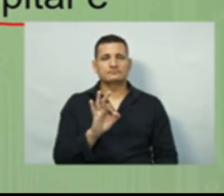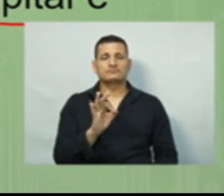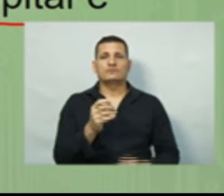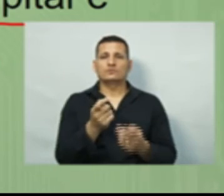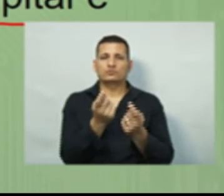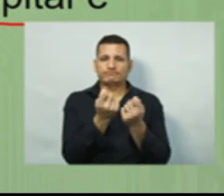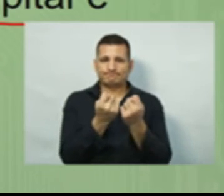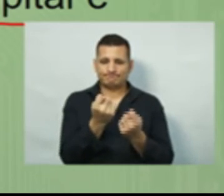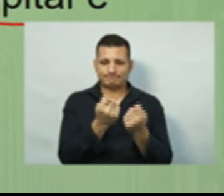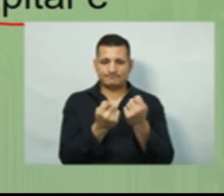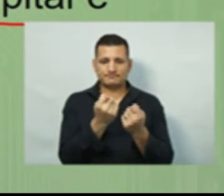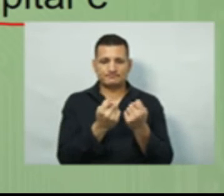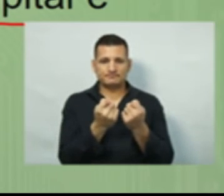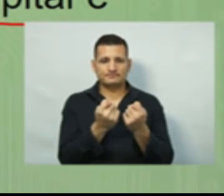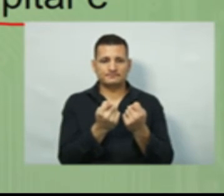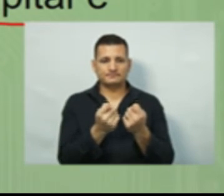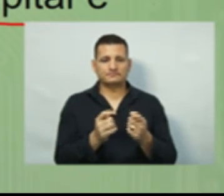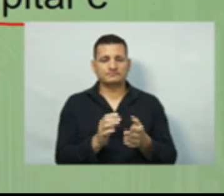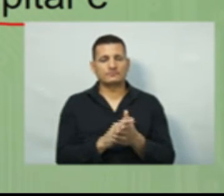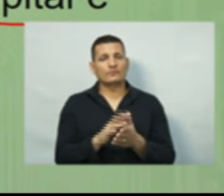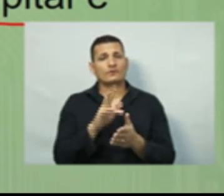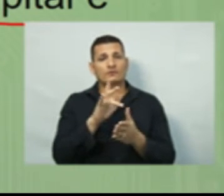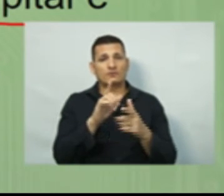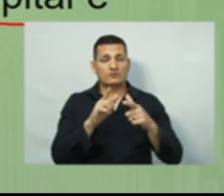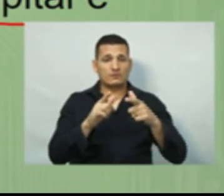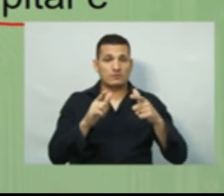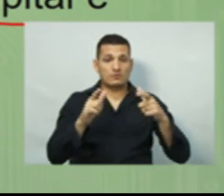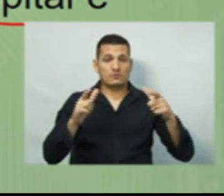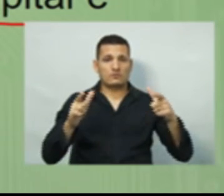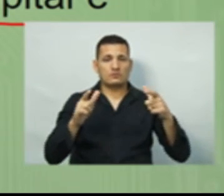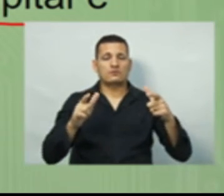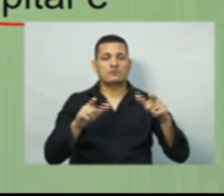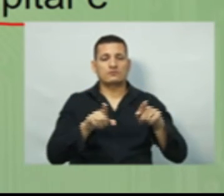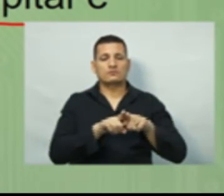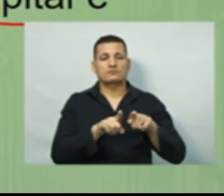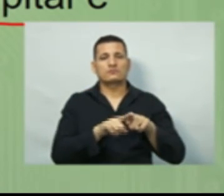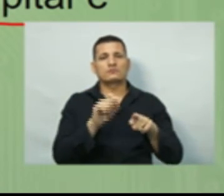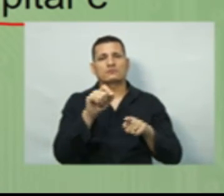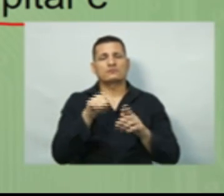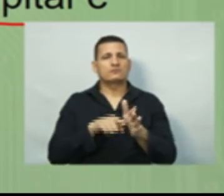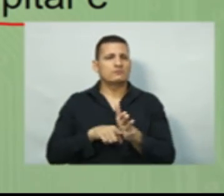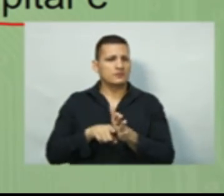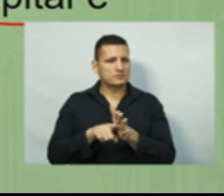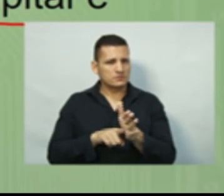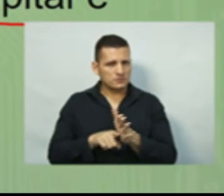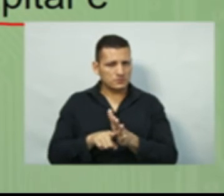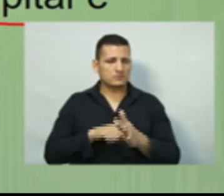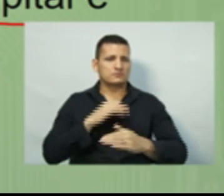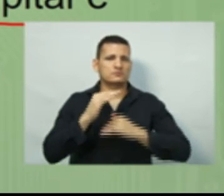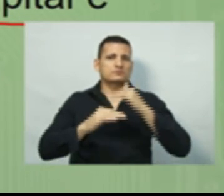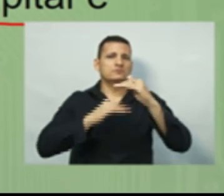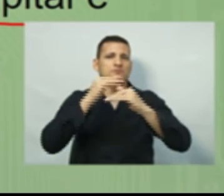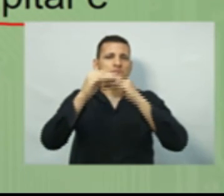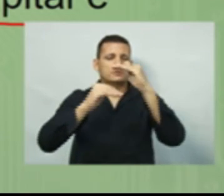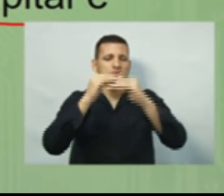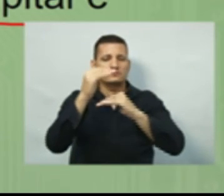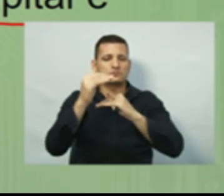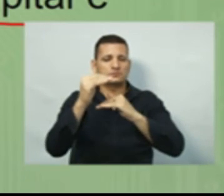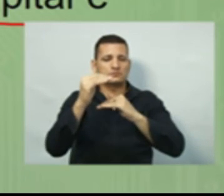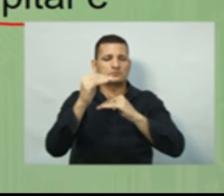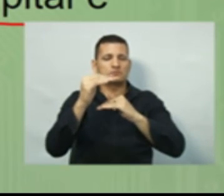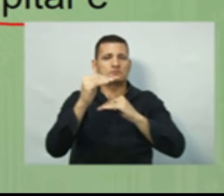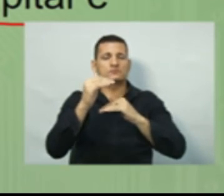economia, e vão aumentar o montante de pesquisa e desenvolvimento de